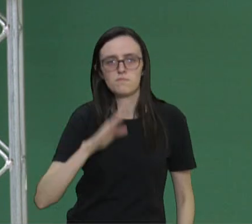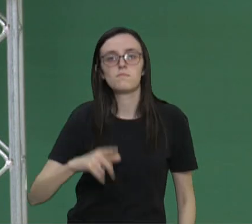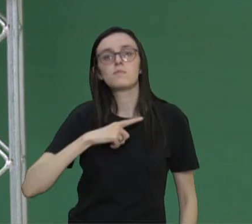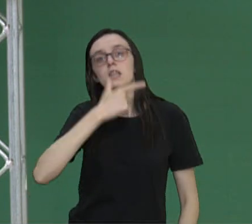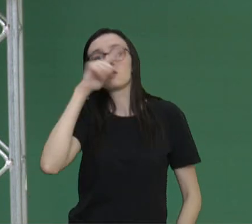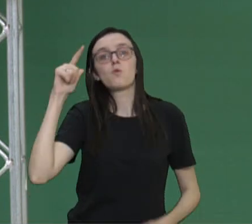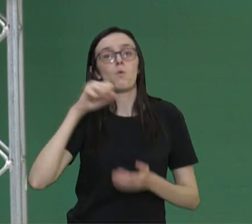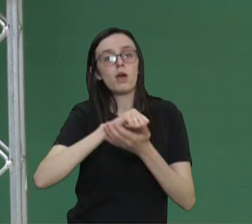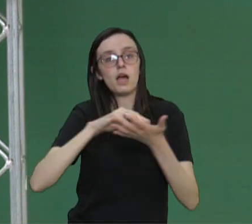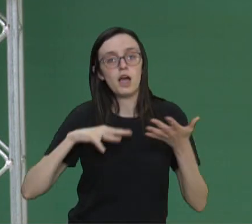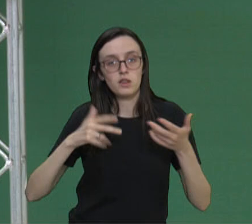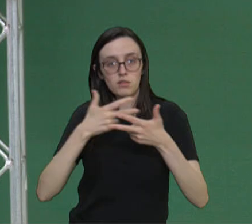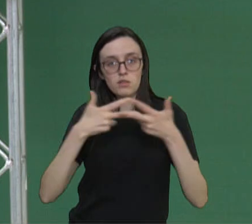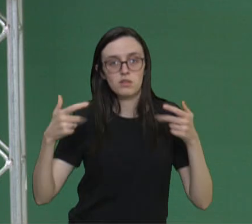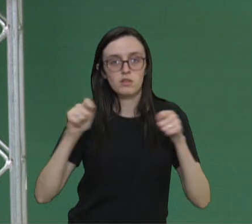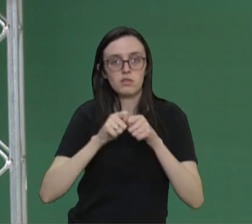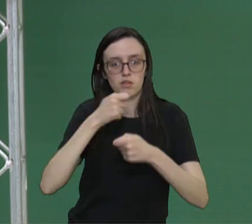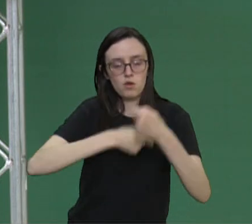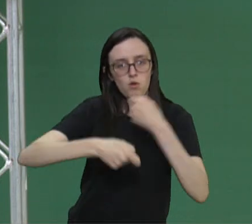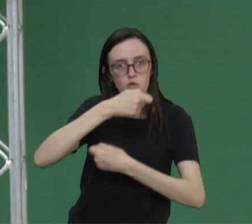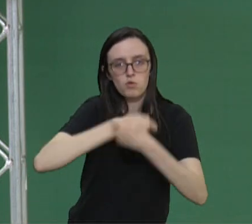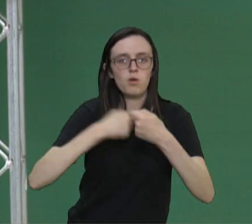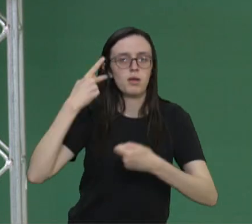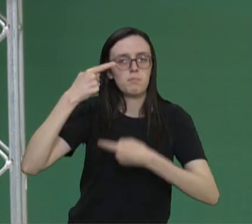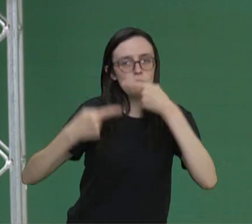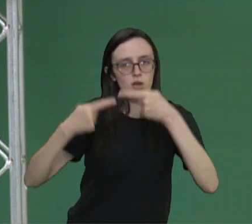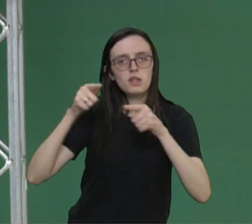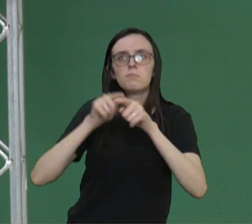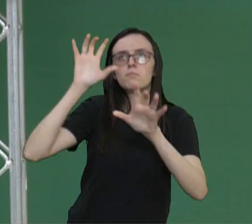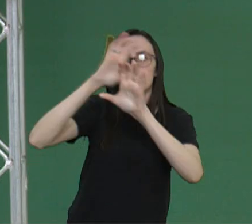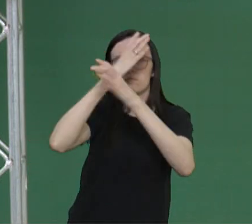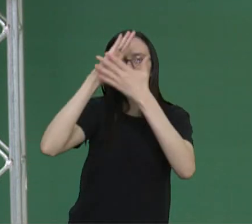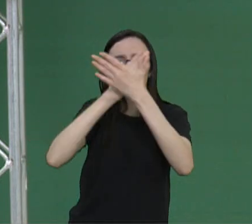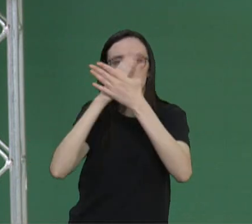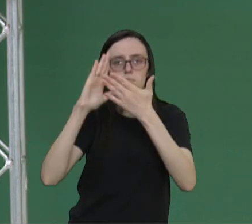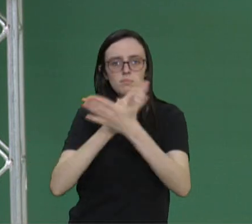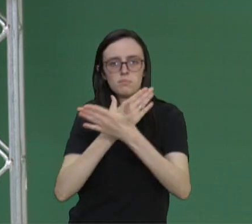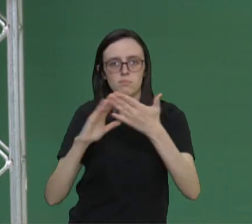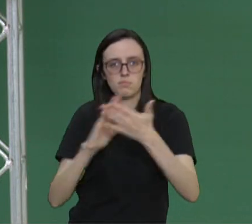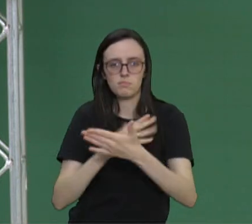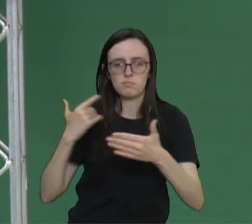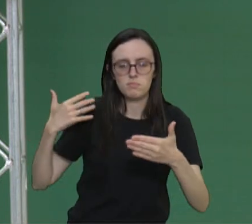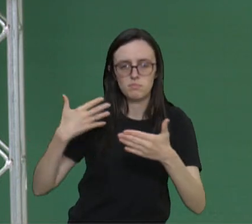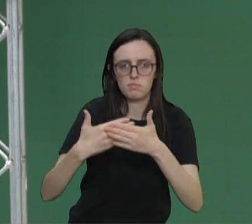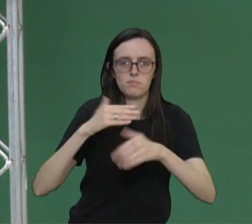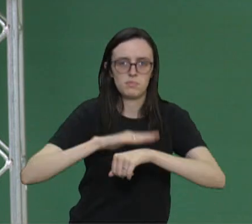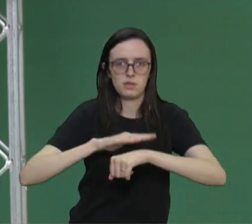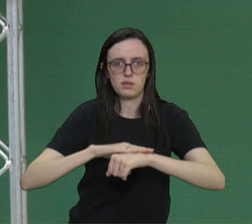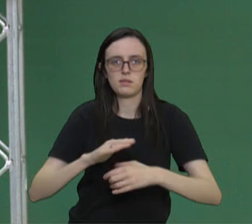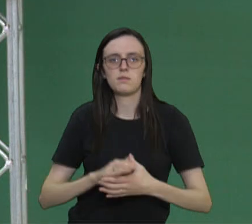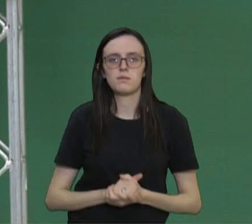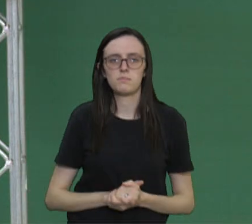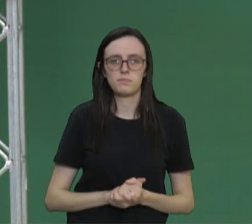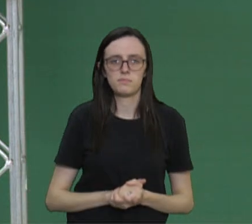outras atividades econômicas, políticas e administrativas foram se delineando ao longo do tempo.